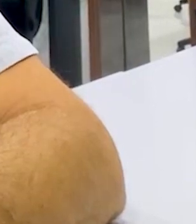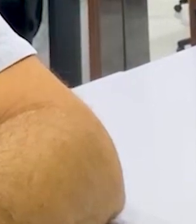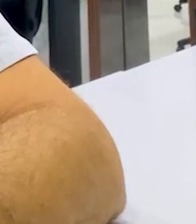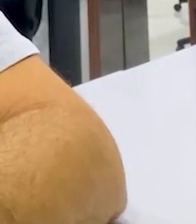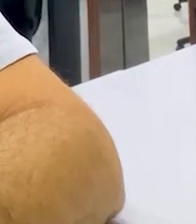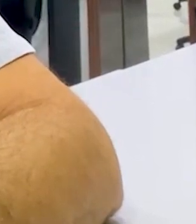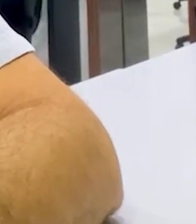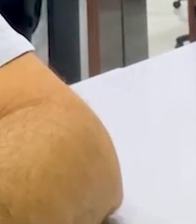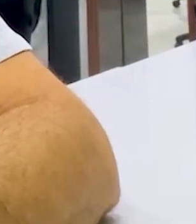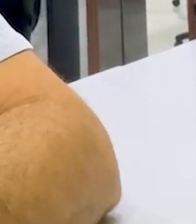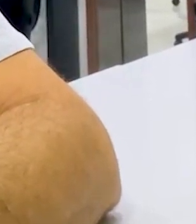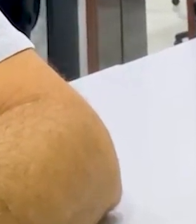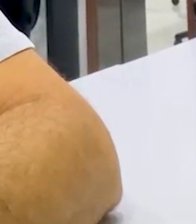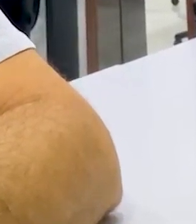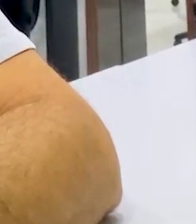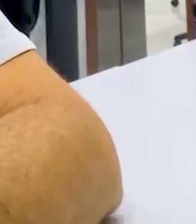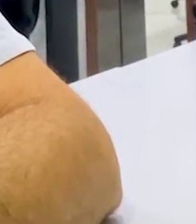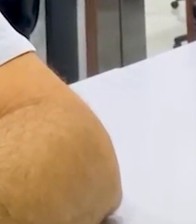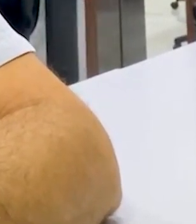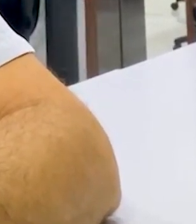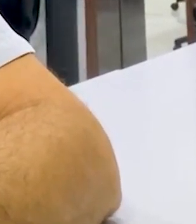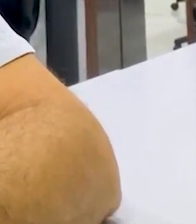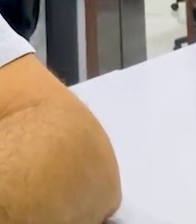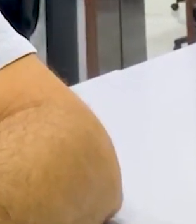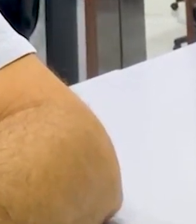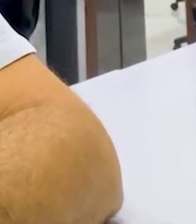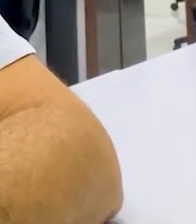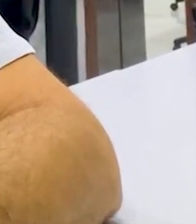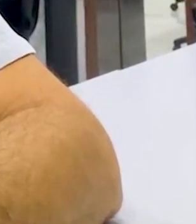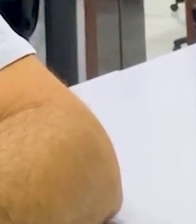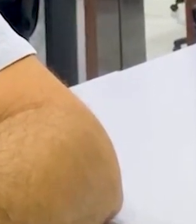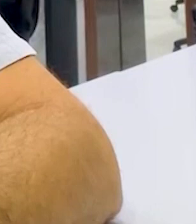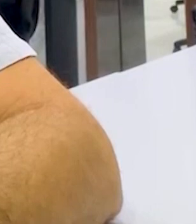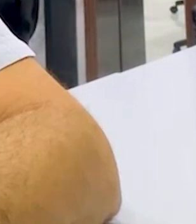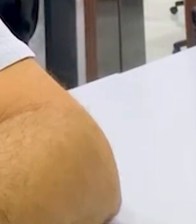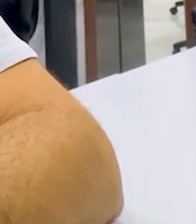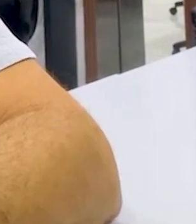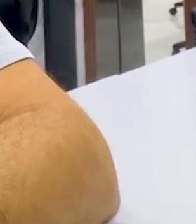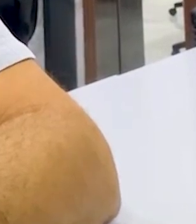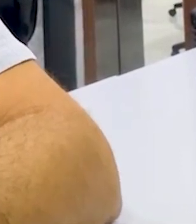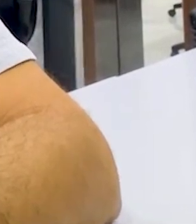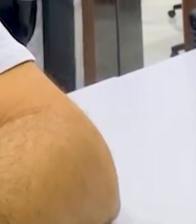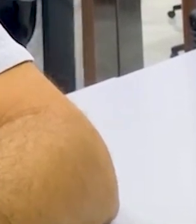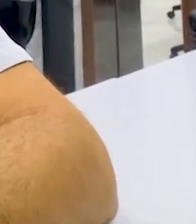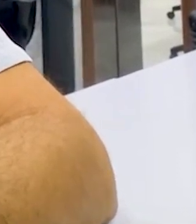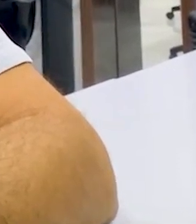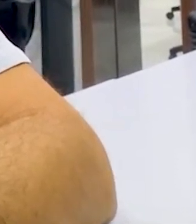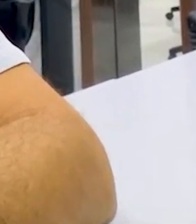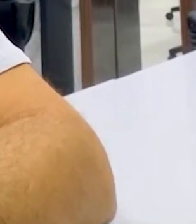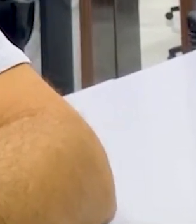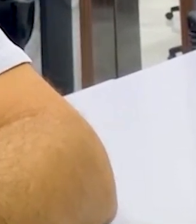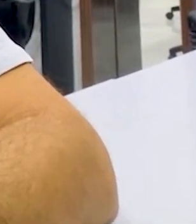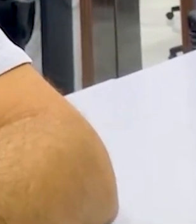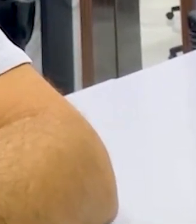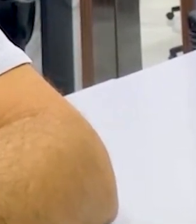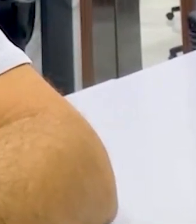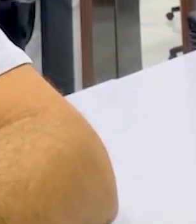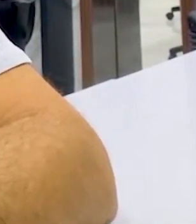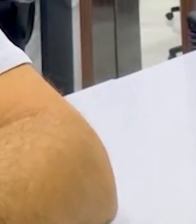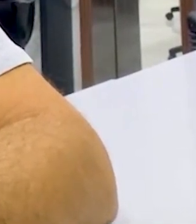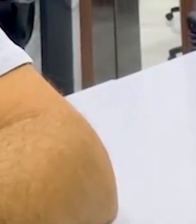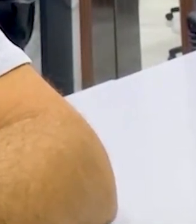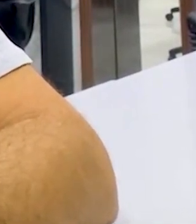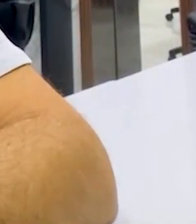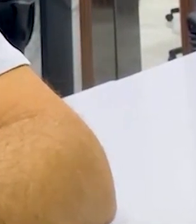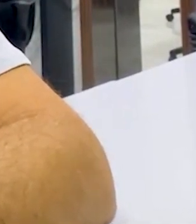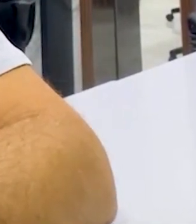nova creche Espaço da Manhã Vereador Ciro Teixeira de Souza, localizada no Residencial Cosmos, na região do Campo Grande.